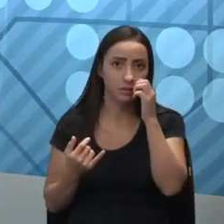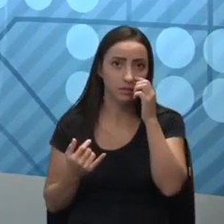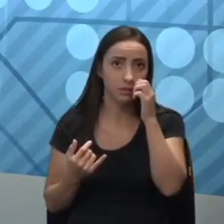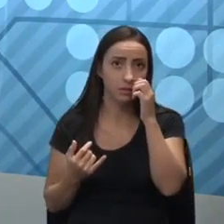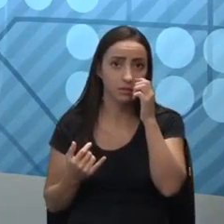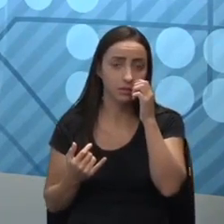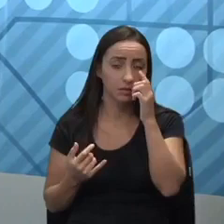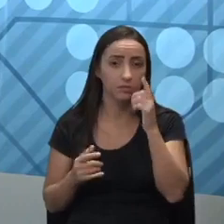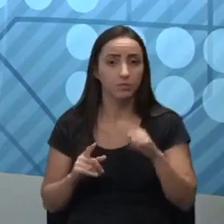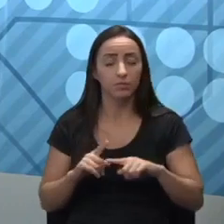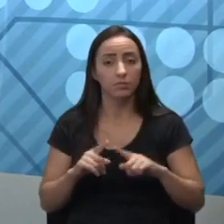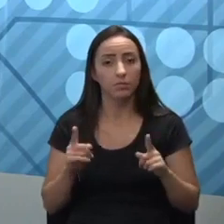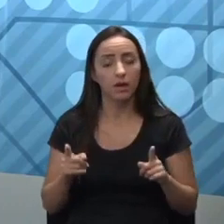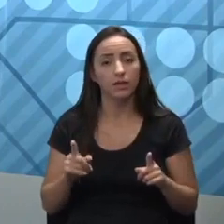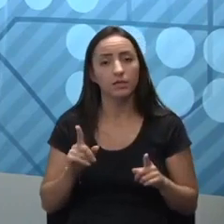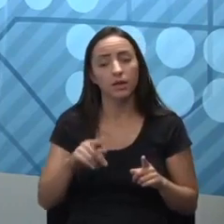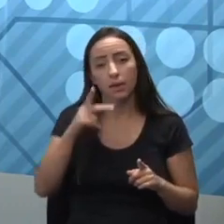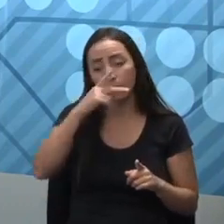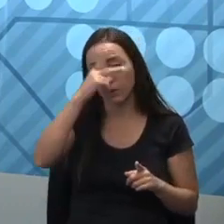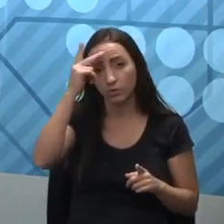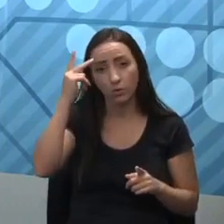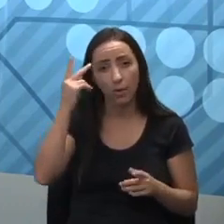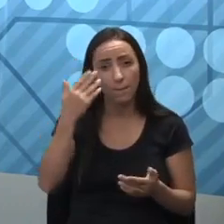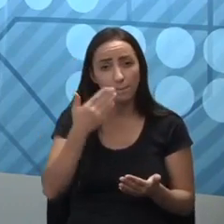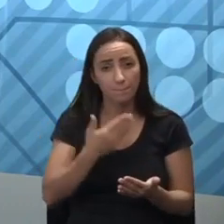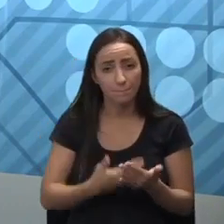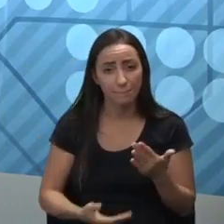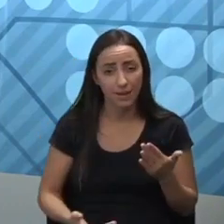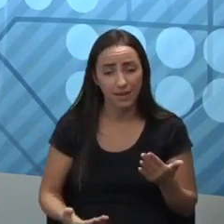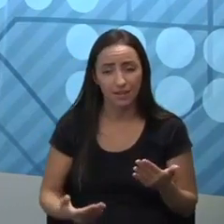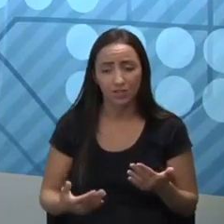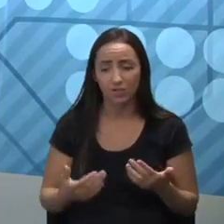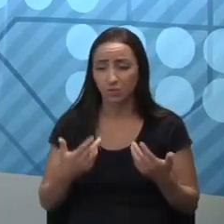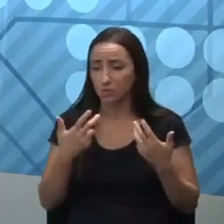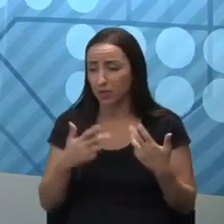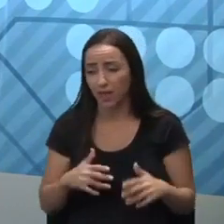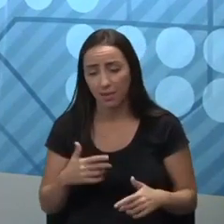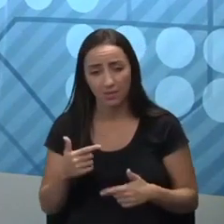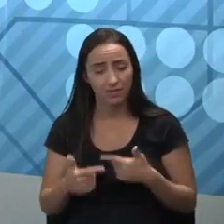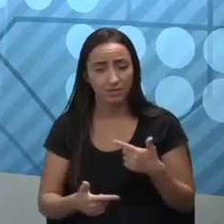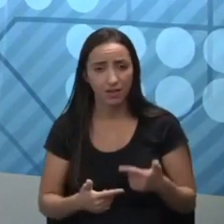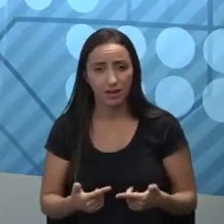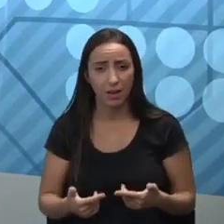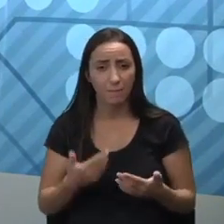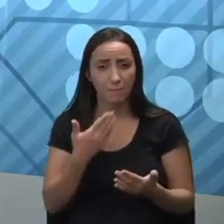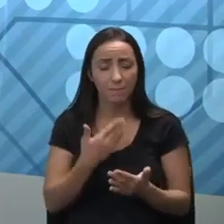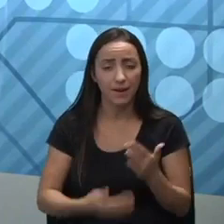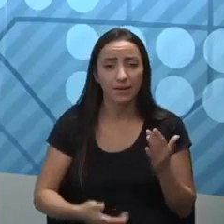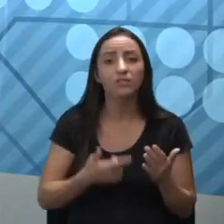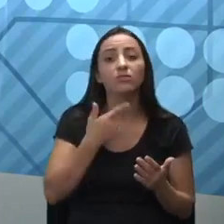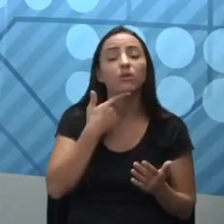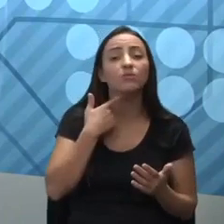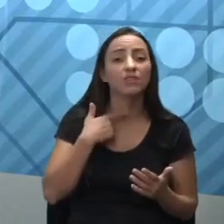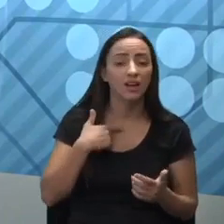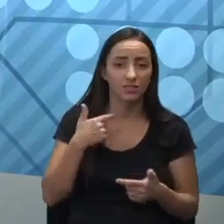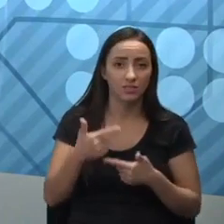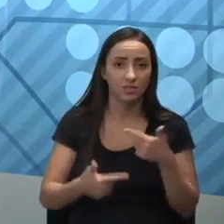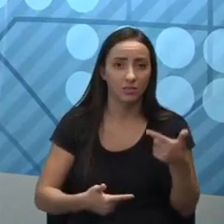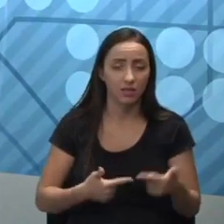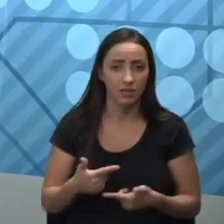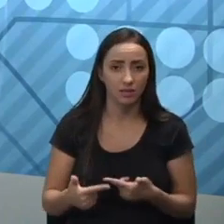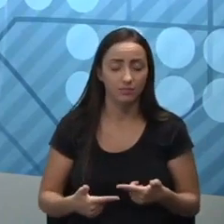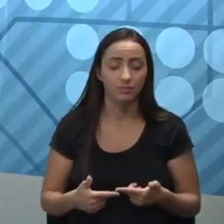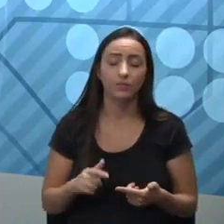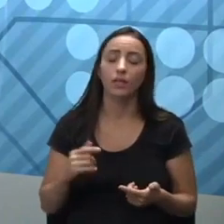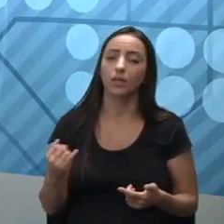né, mas quando o indivíduo ele perde o prazer, né, o desejo de trabalhar,